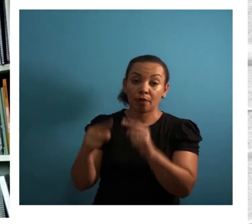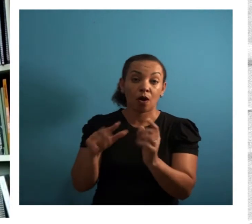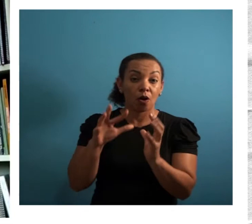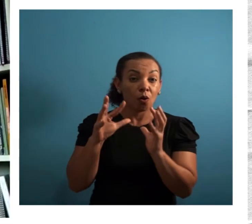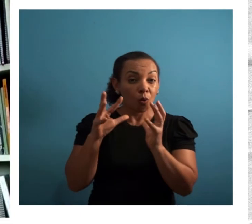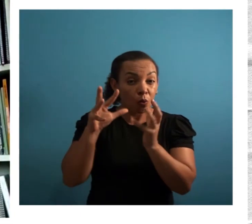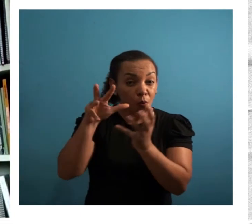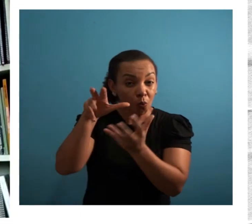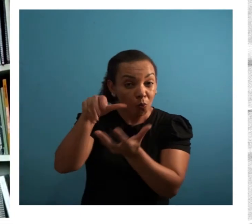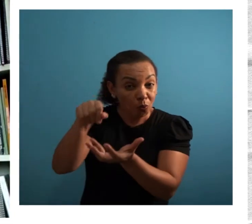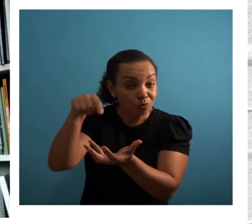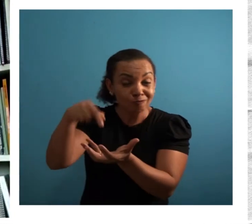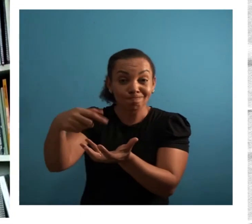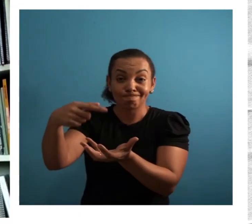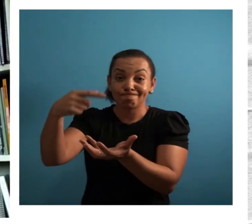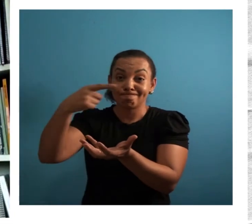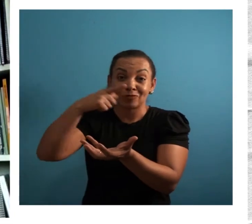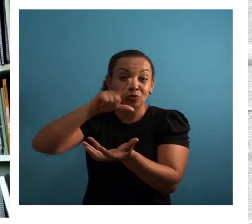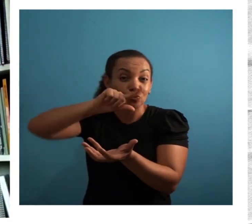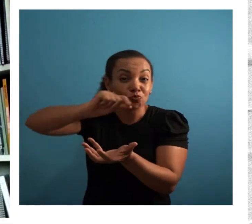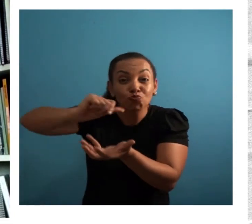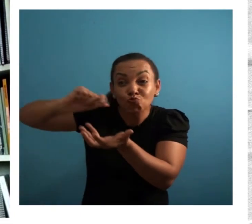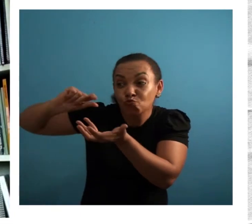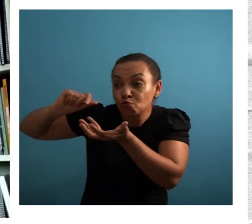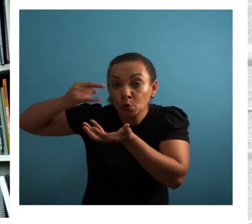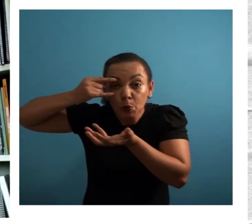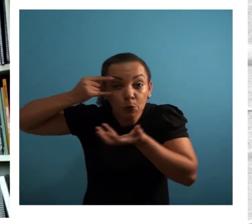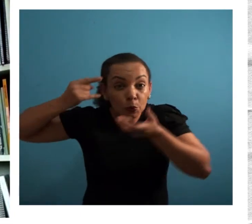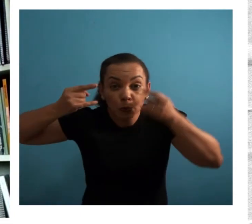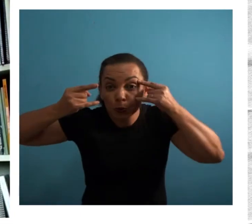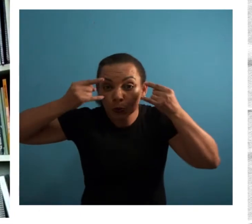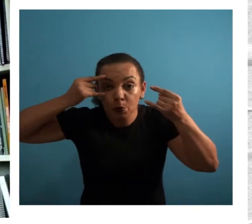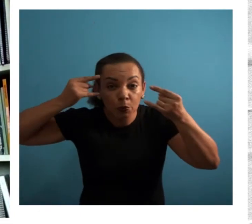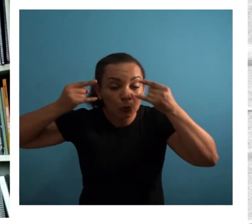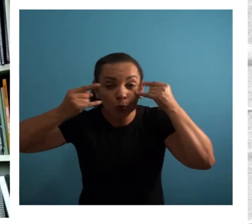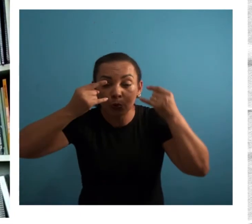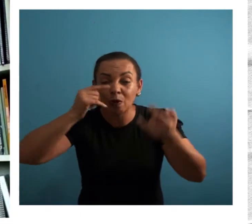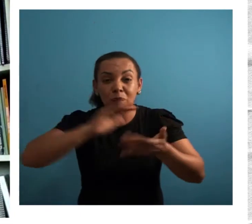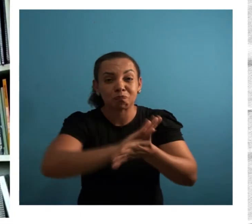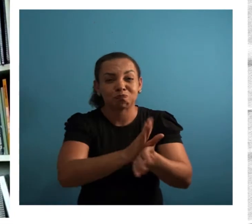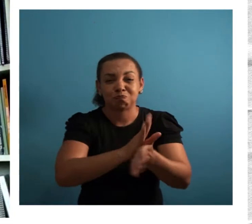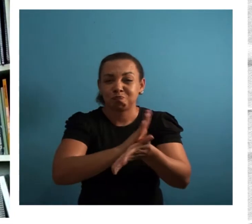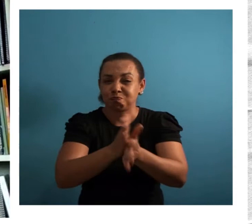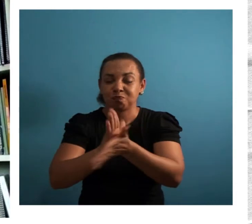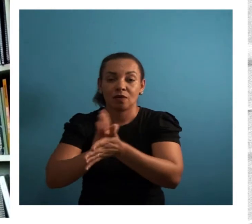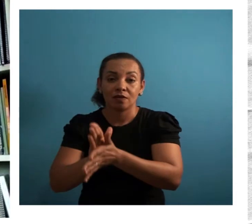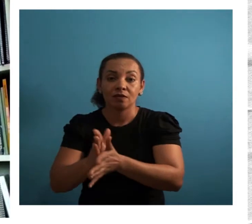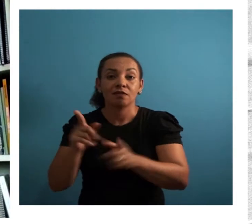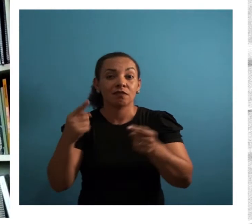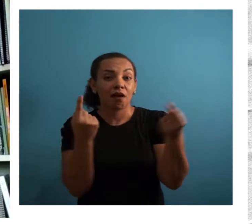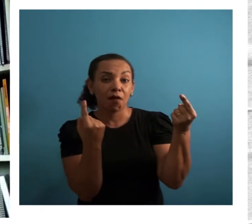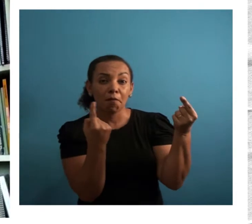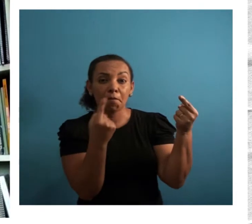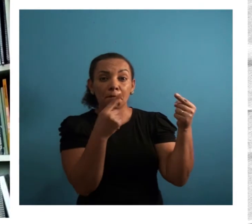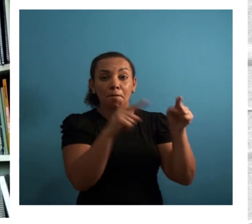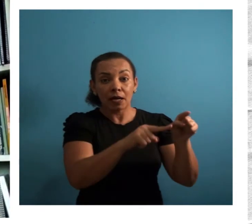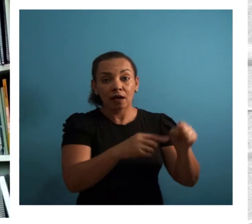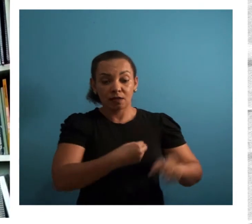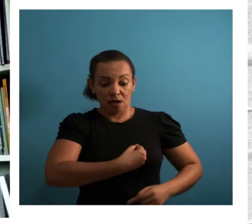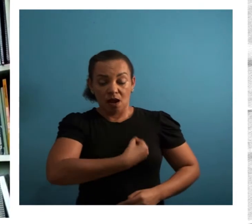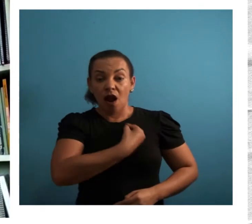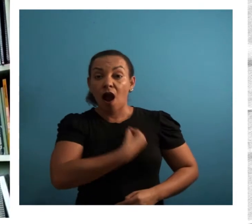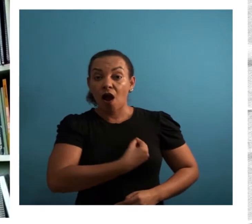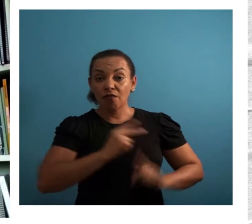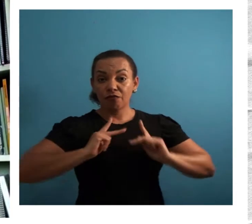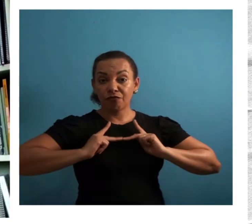continuar fazendo o quê está fazendo com tanta radicalidade por isso é uma ameaça a própria vida